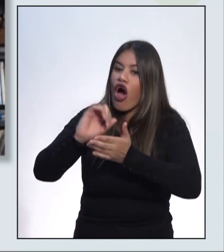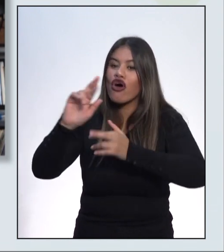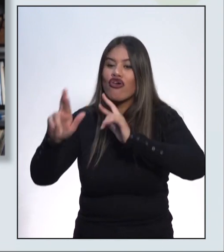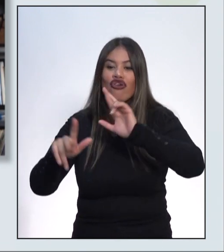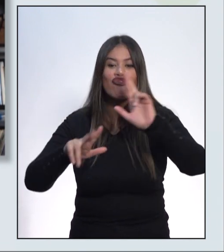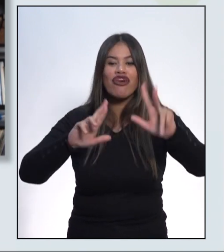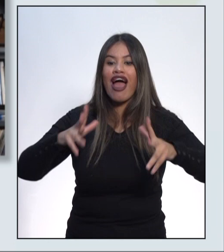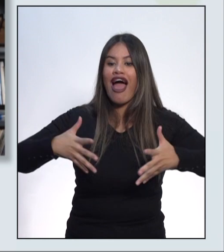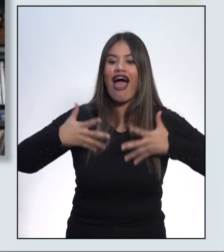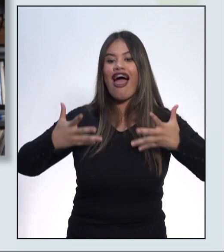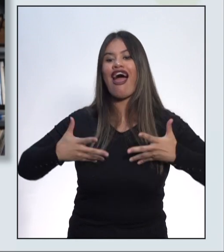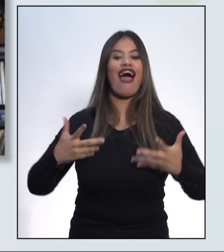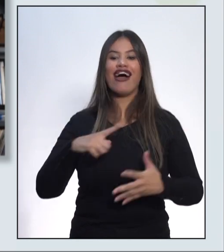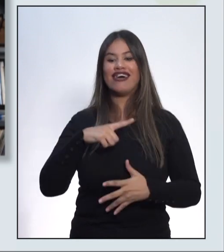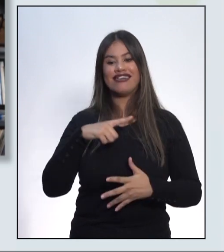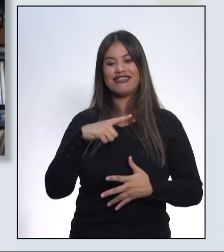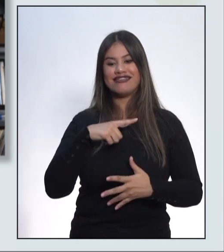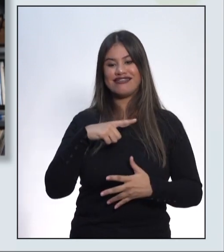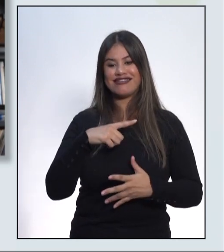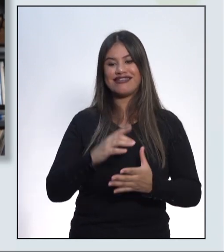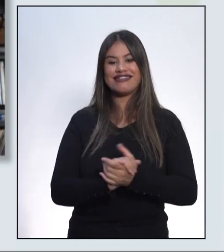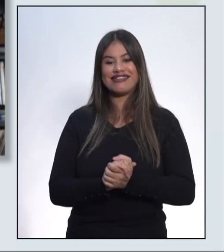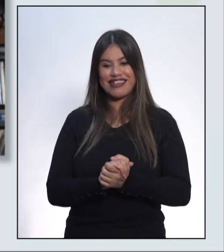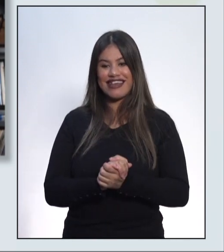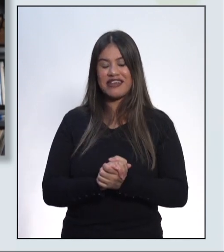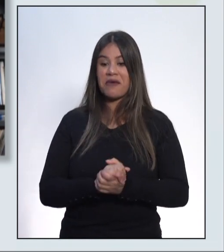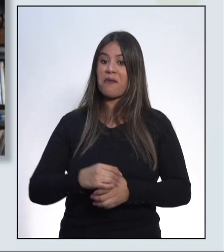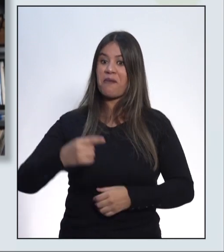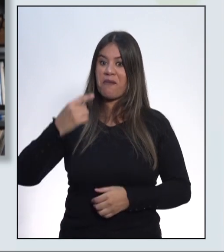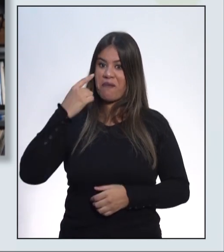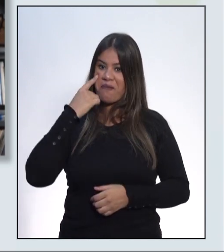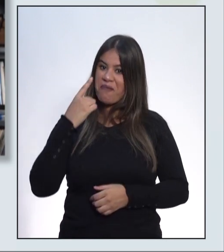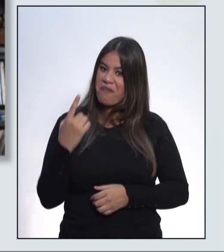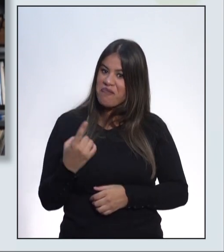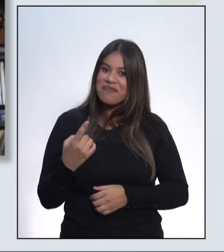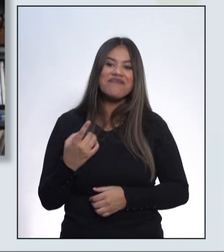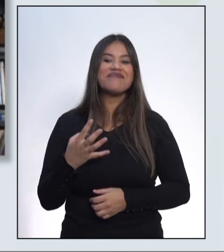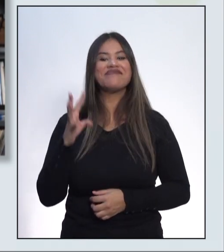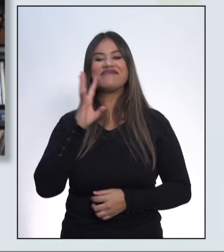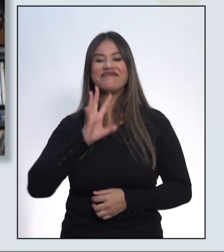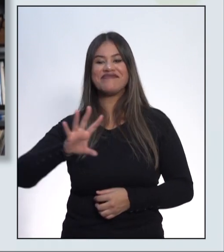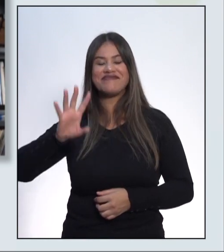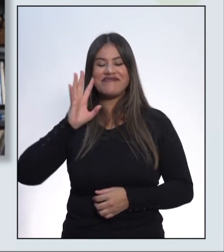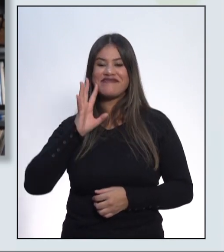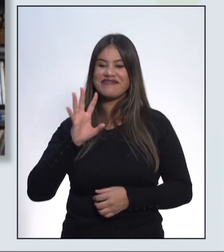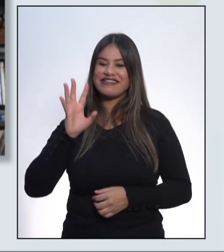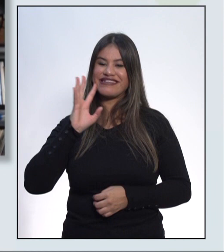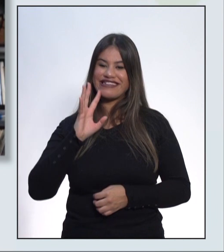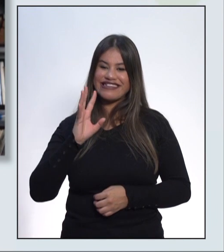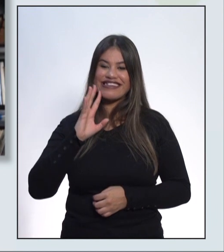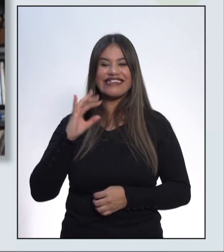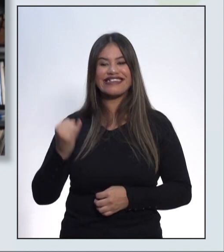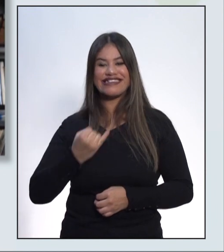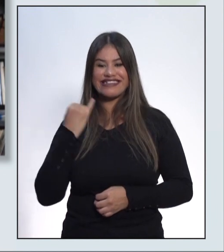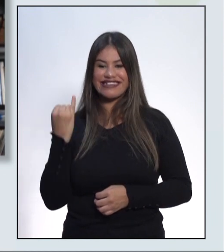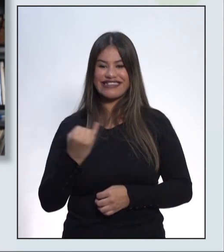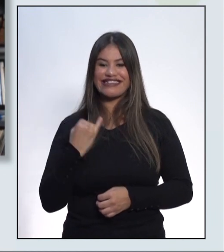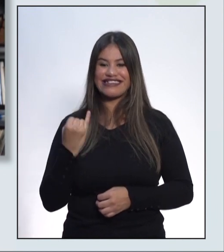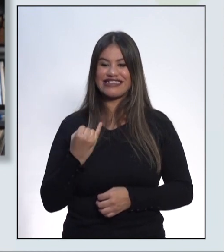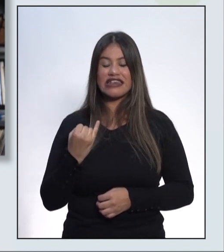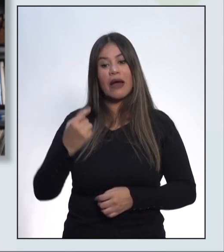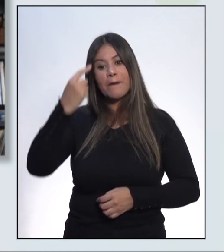é essa cidade. Esse é um superpoder, acho super importante, né? E não só que, pensando